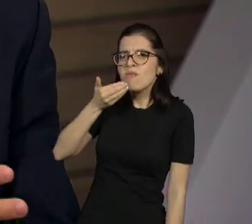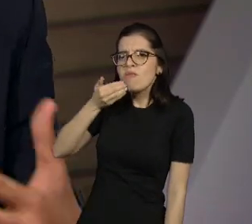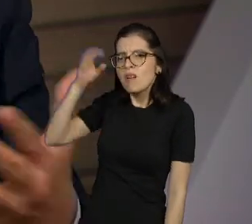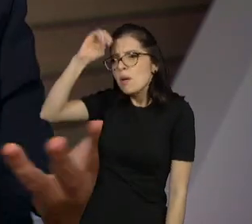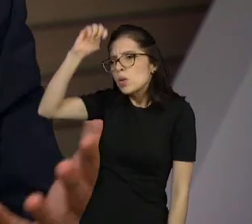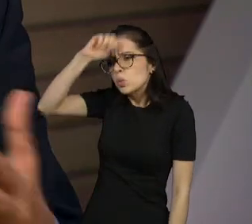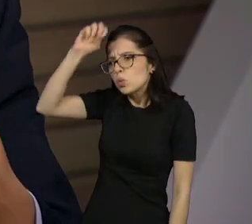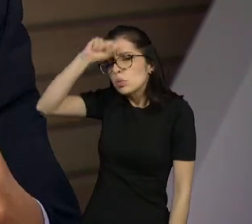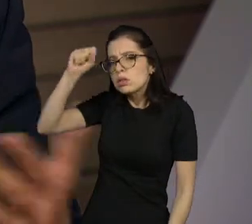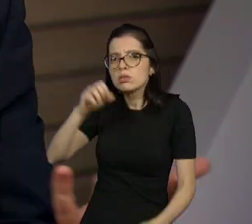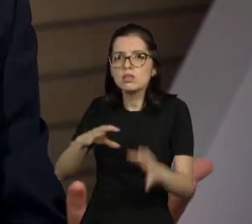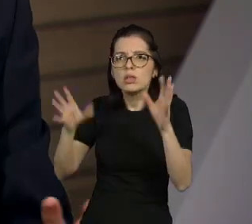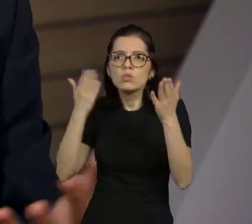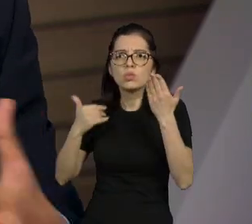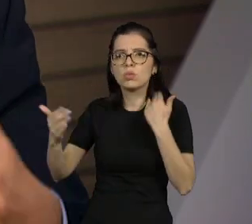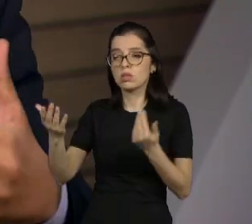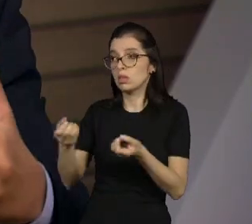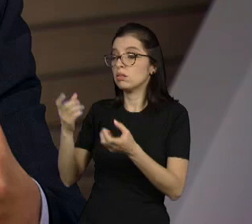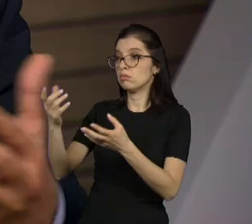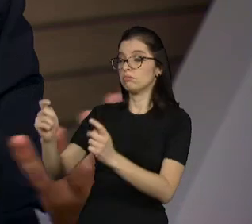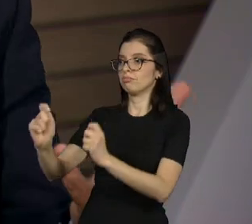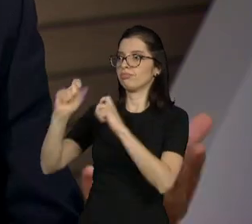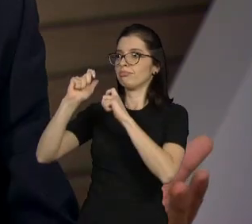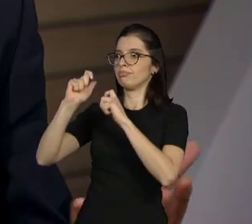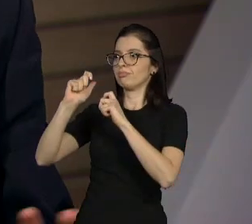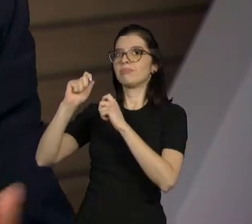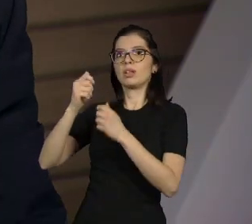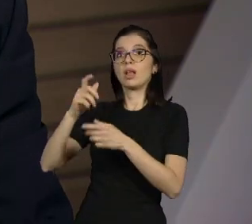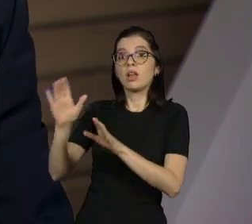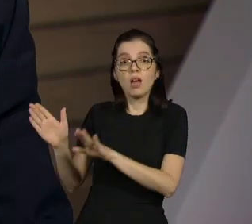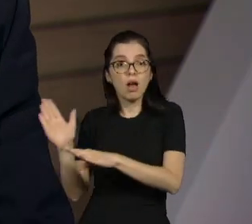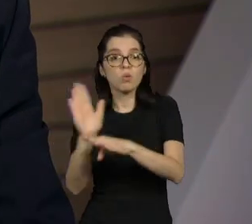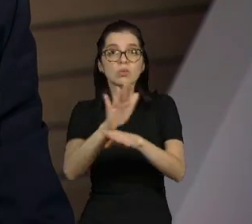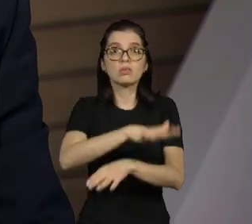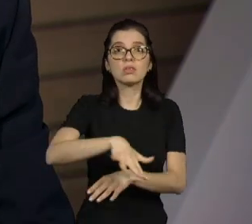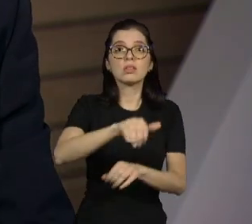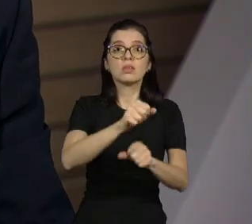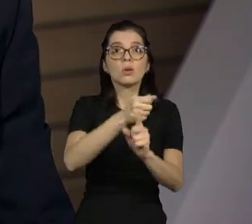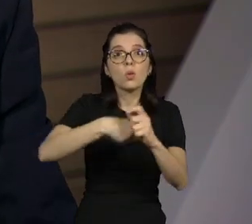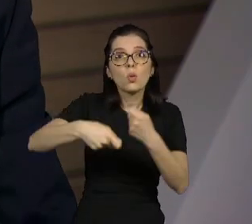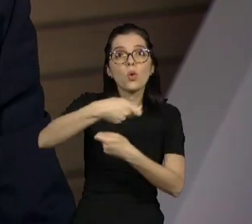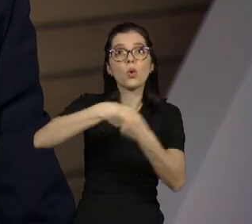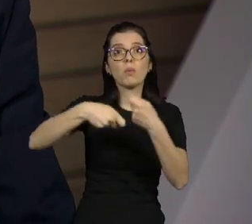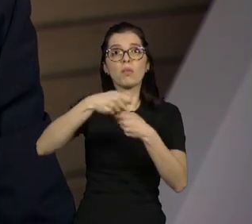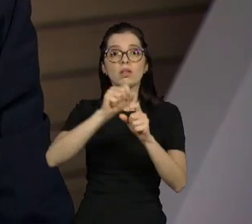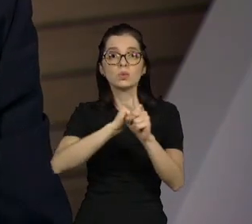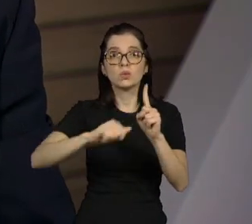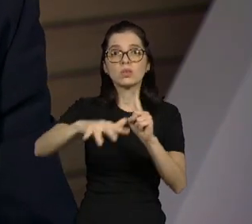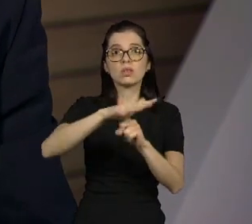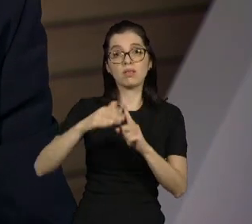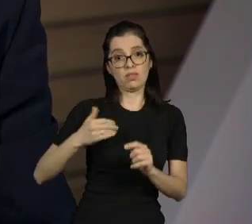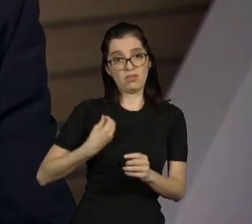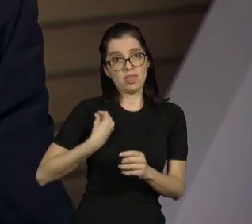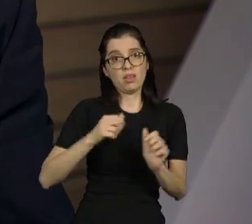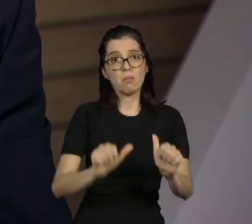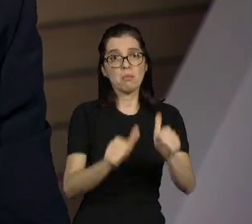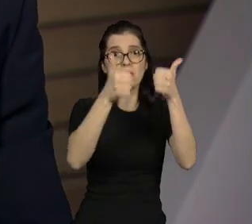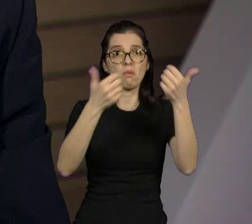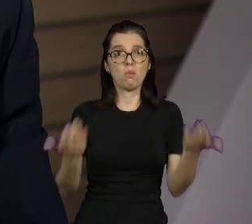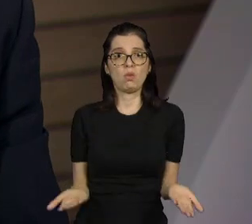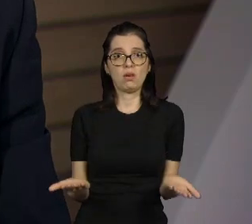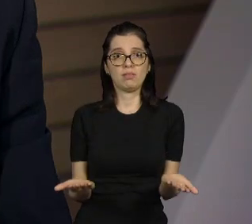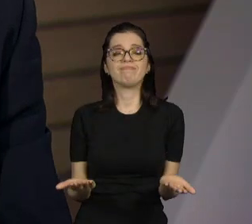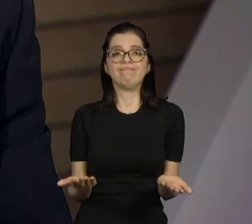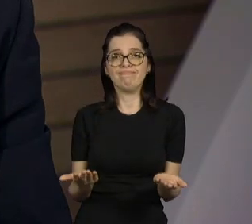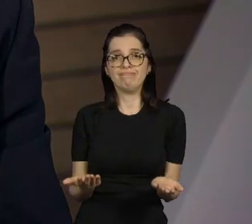devolver para a cidade, né, para o lugar onde elas moram, uma vida melhor. Além disso, você tem uma